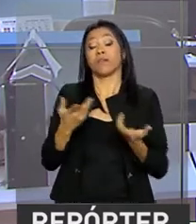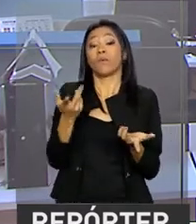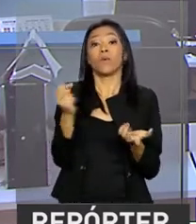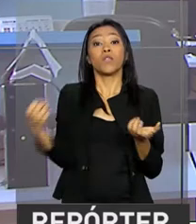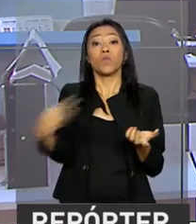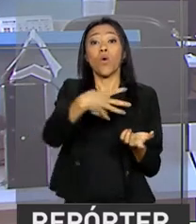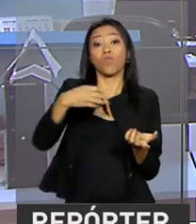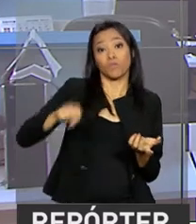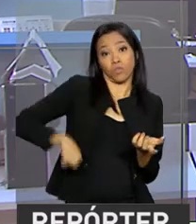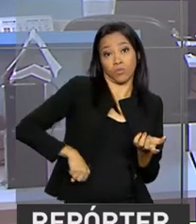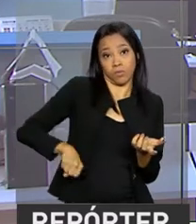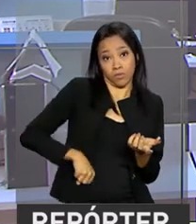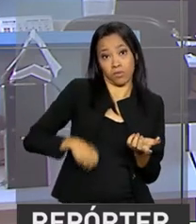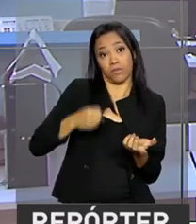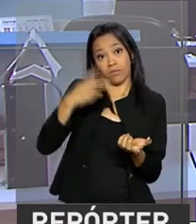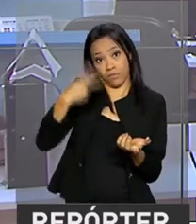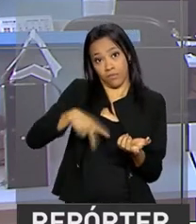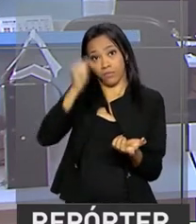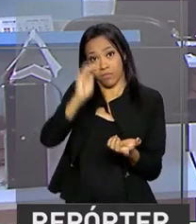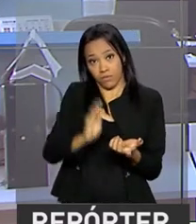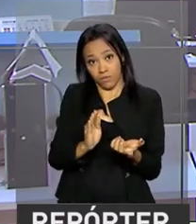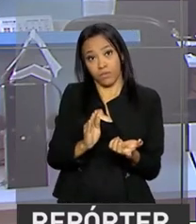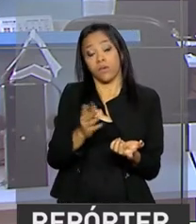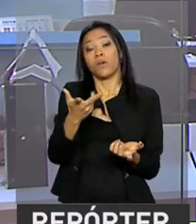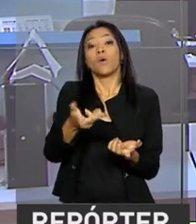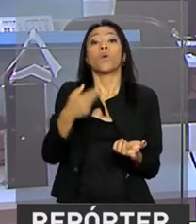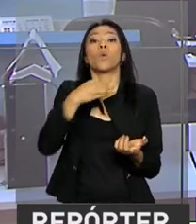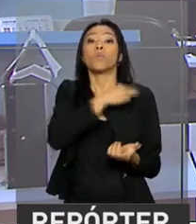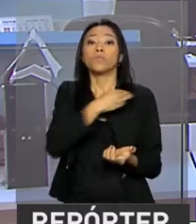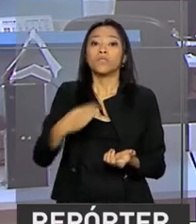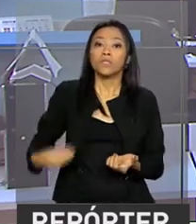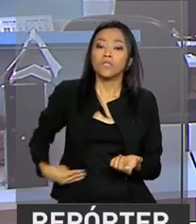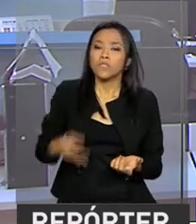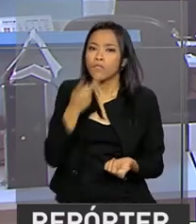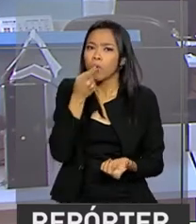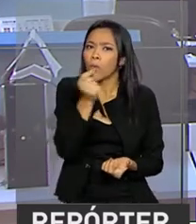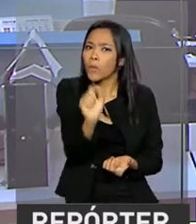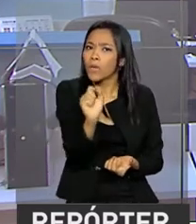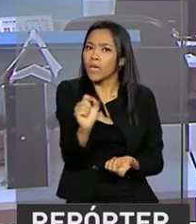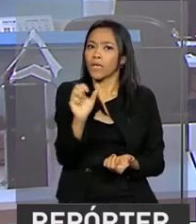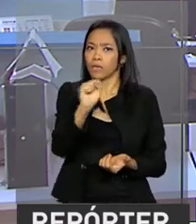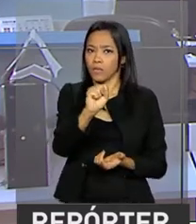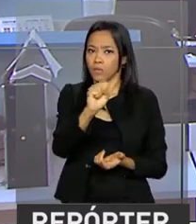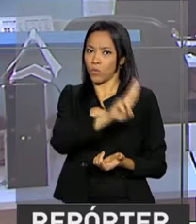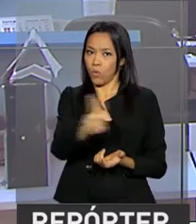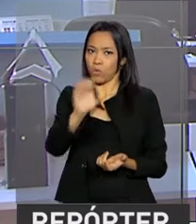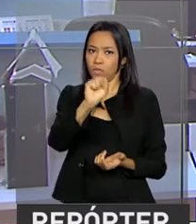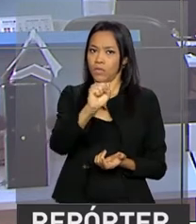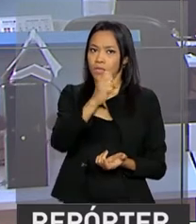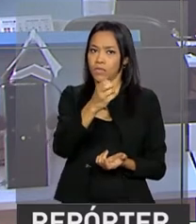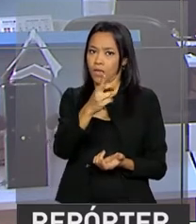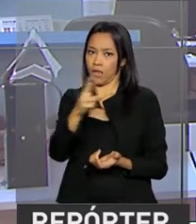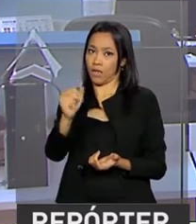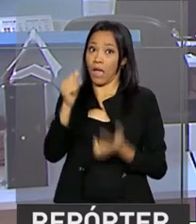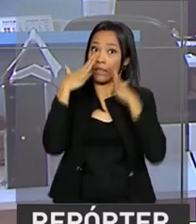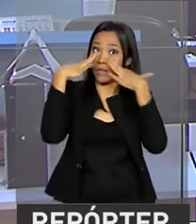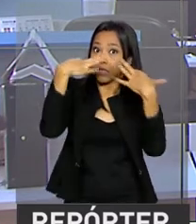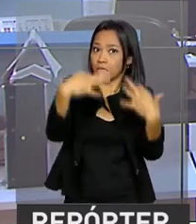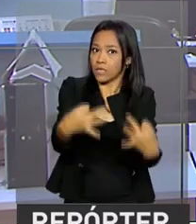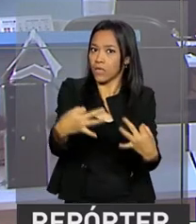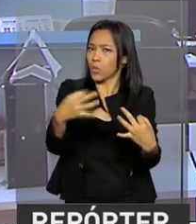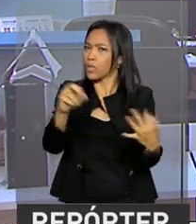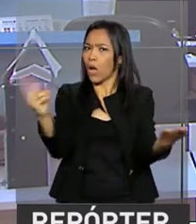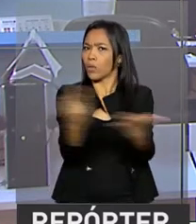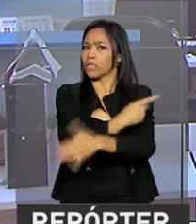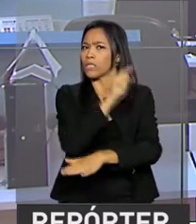cumprimento de novos diplomatas em Brasília, o ministro das Relações Exteriores, José Serra, disse que é preciso redobrar a atenção com a